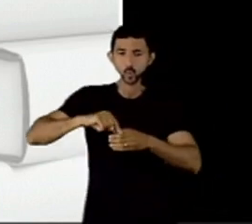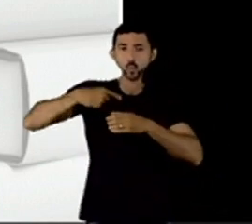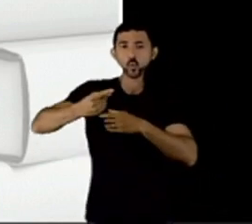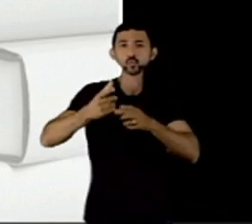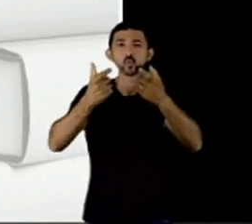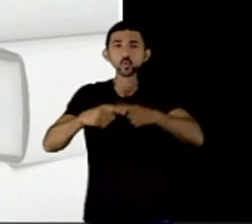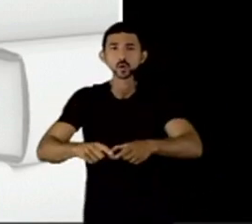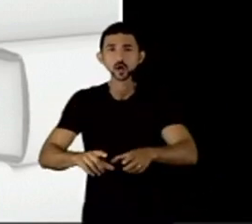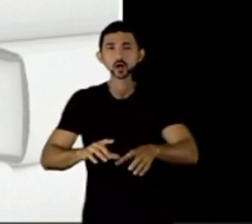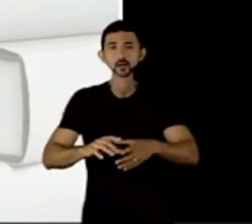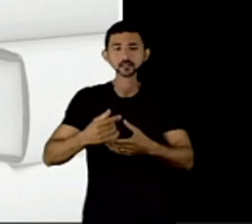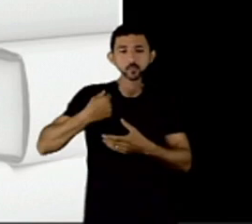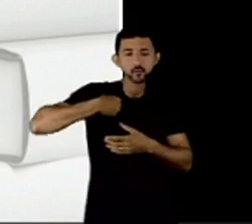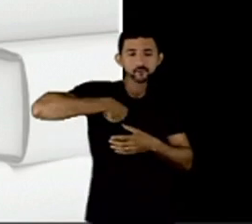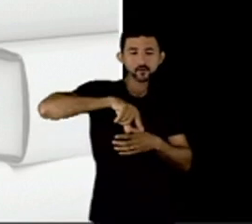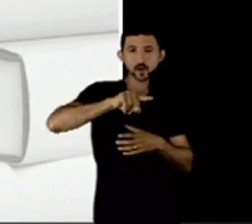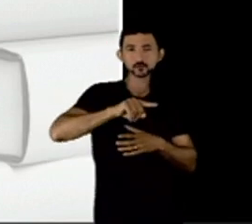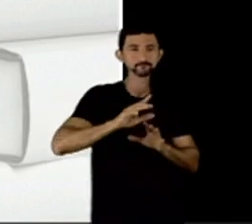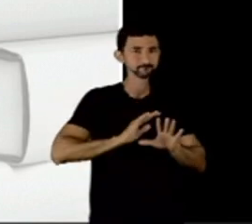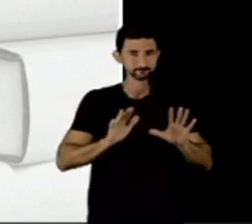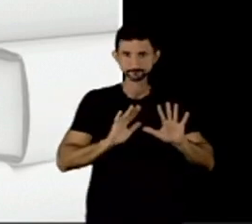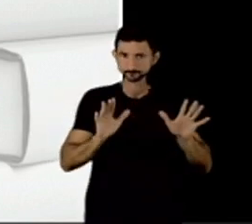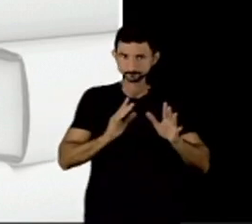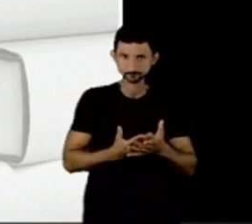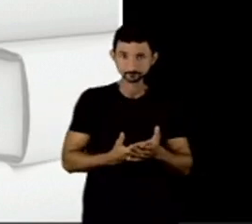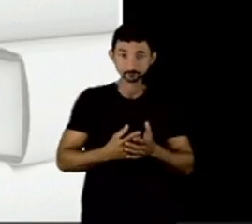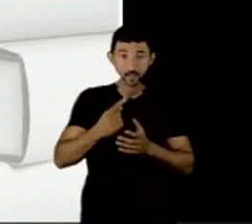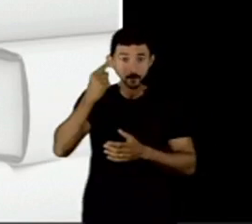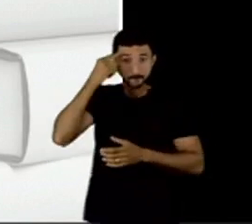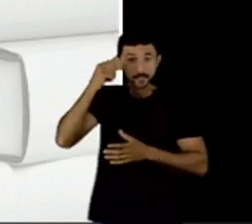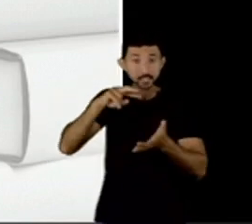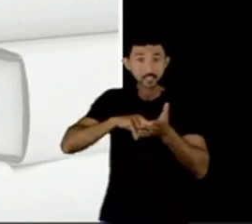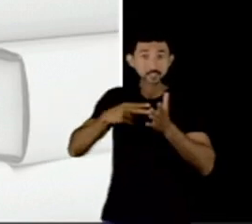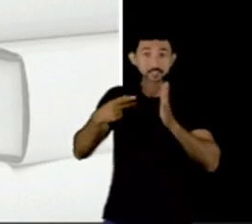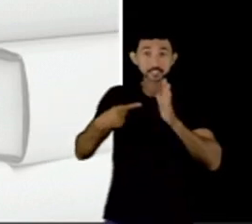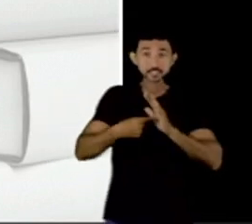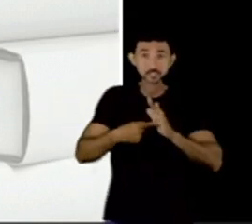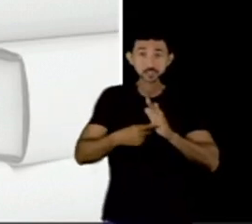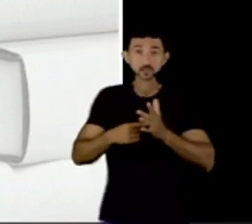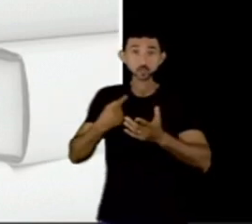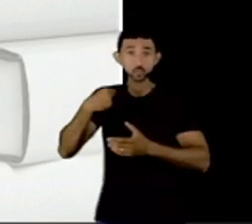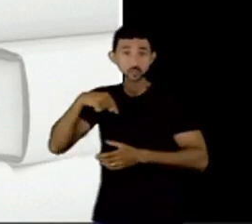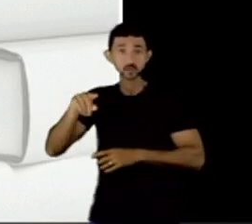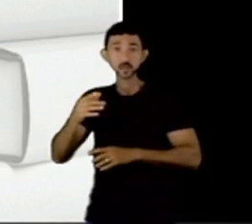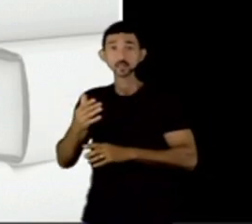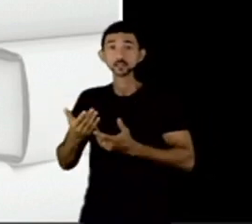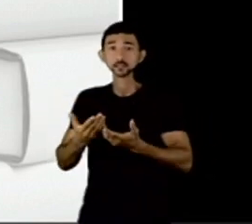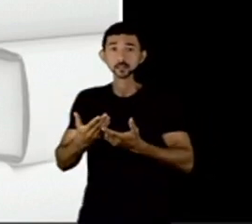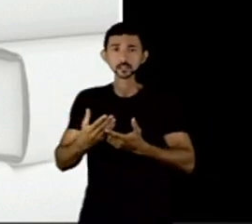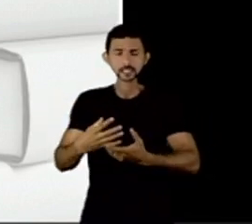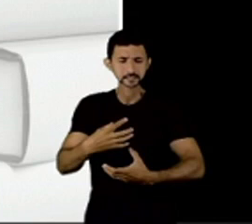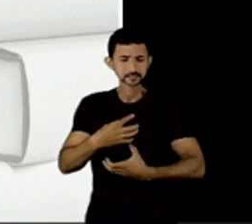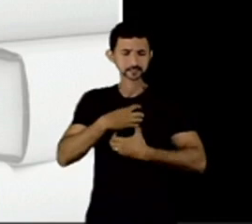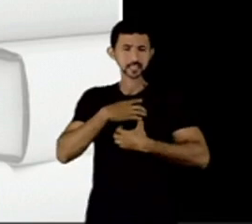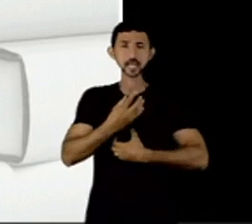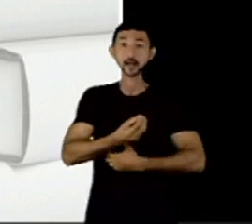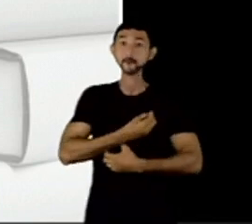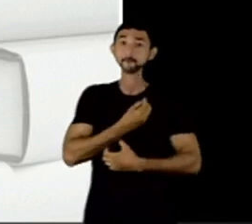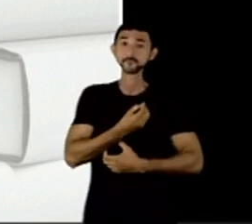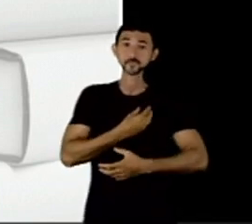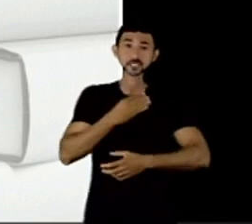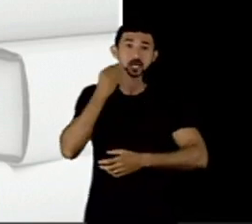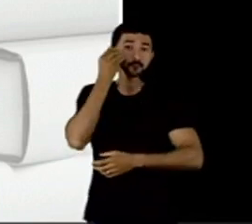e depois ir para fora. A ideia do sair é ter passado por uma experiência. Percebe como